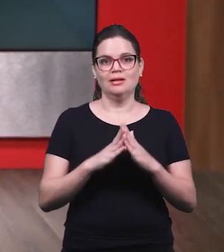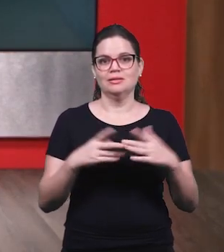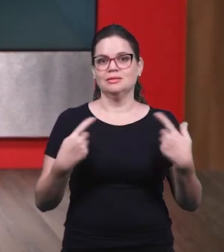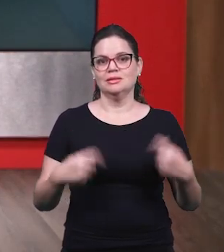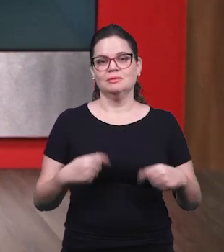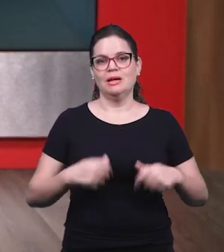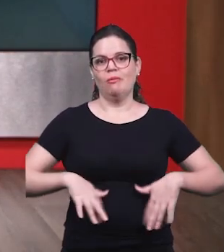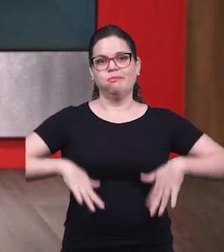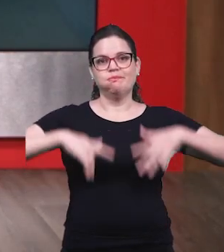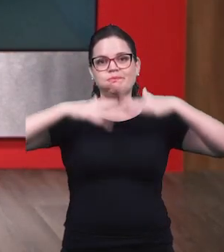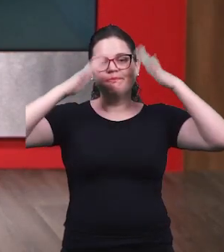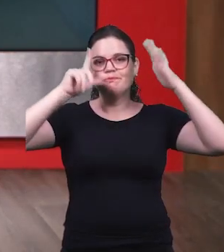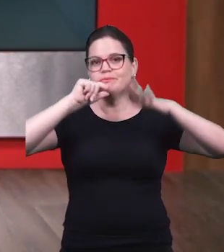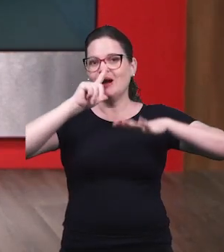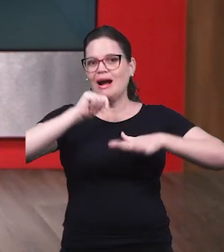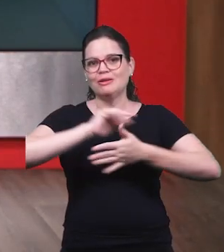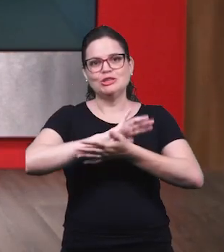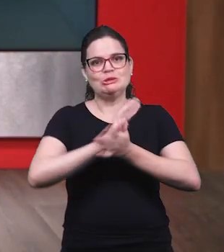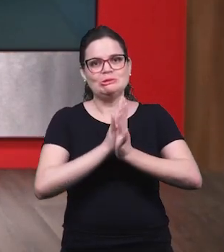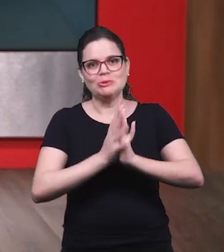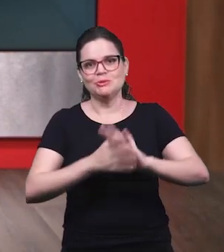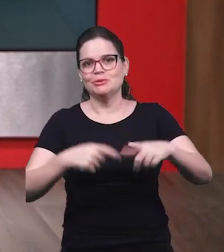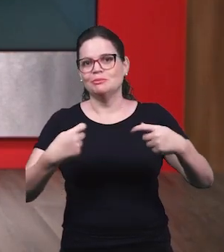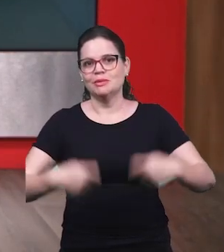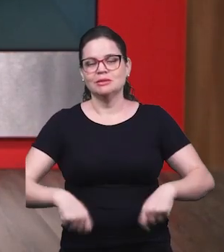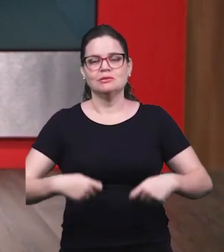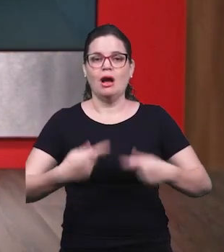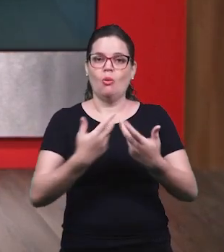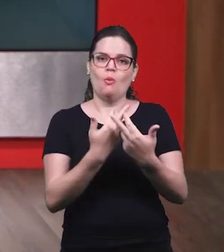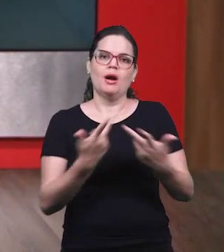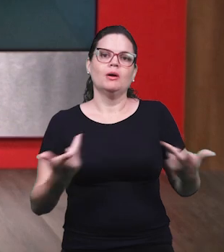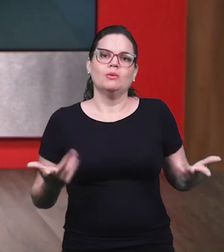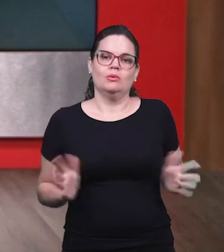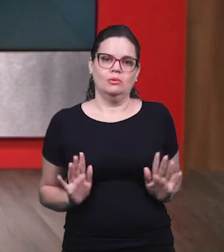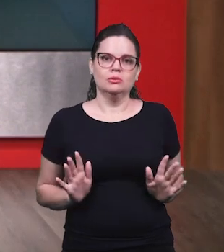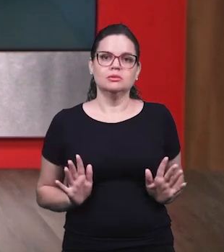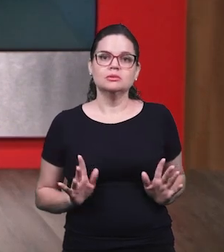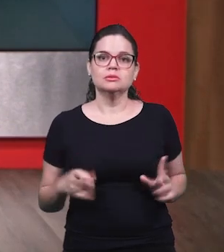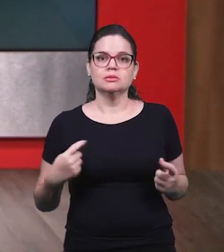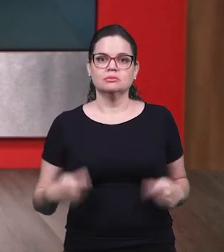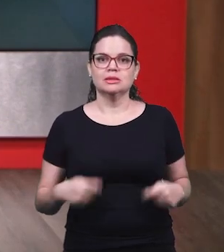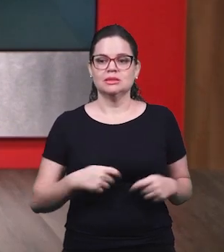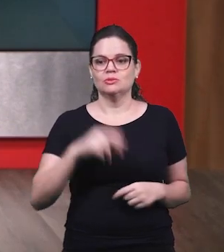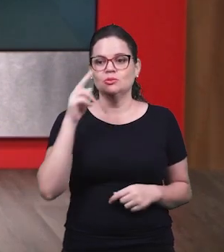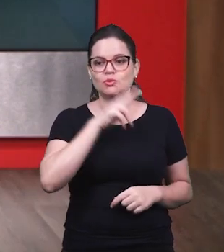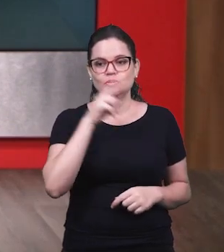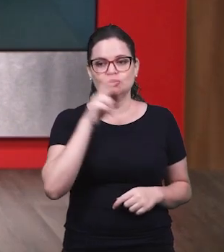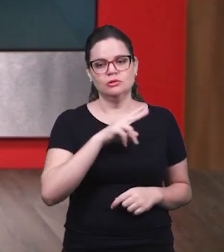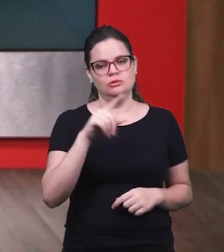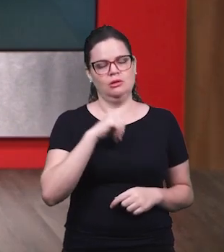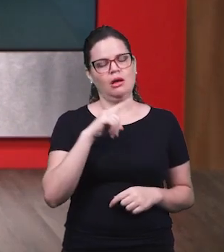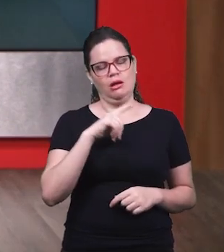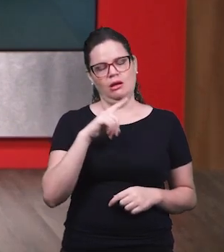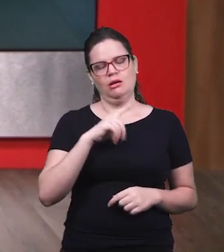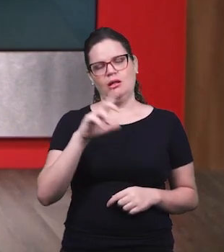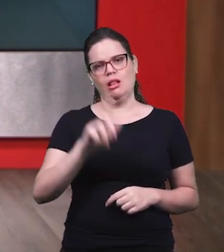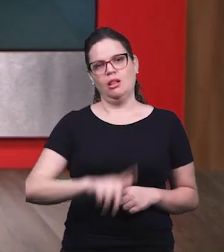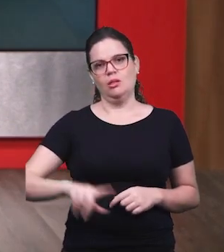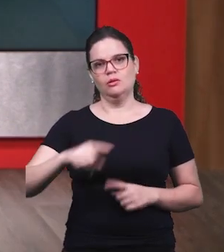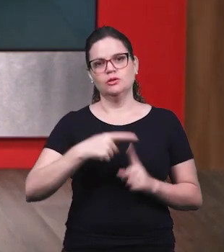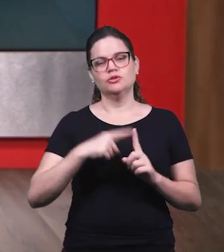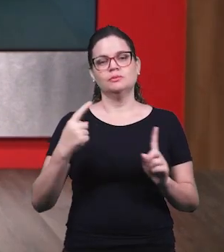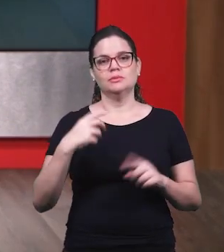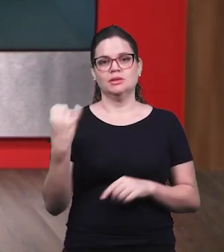uma enchente, enfim, alguma coisa uma emergência. É muito importante você